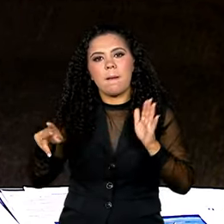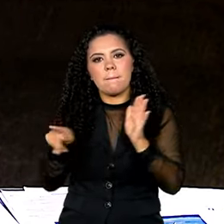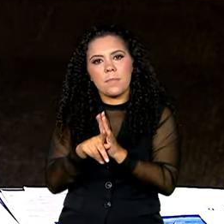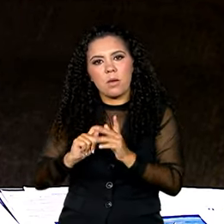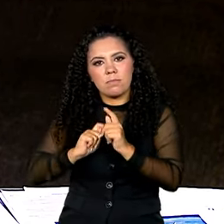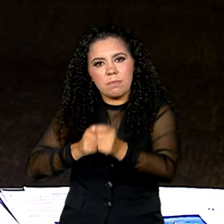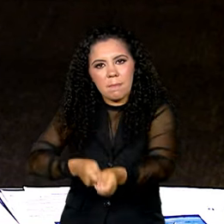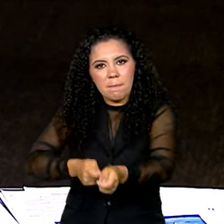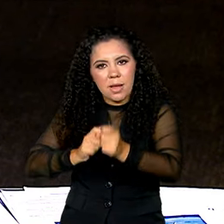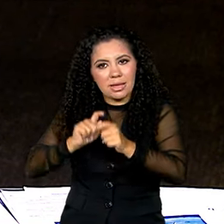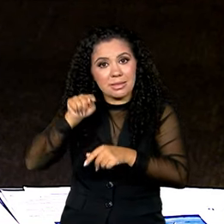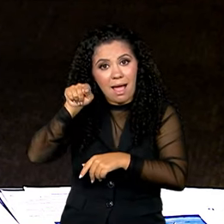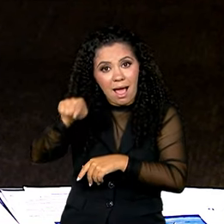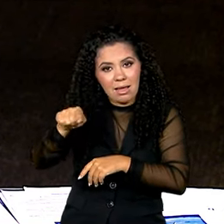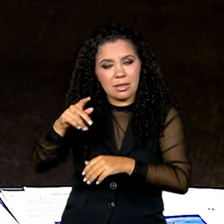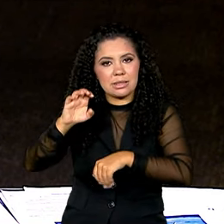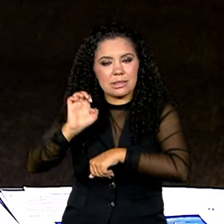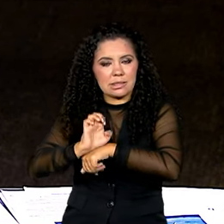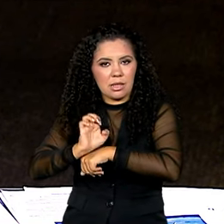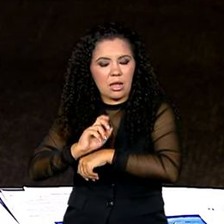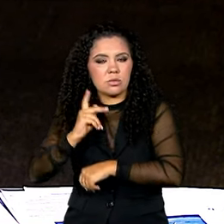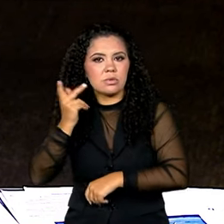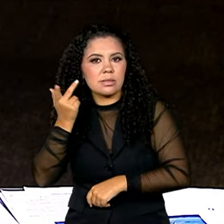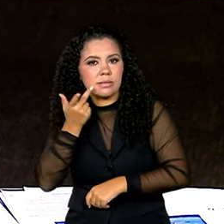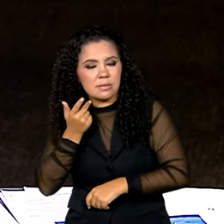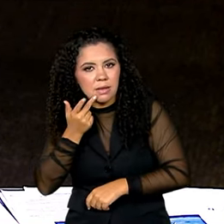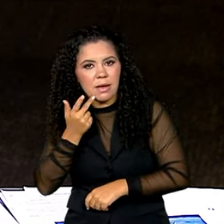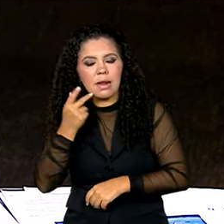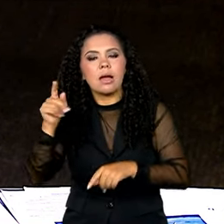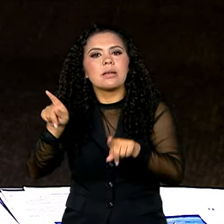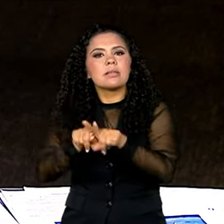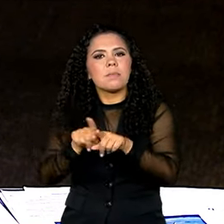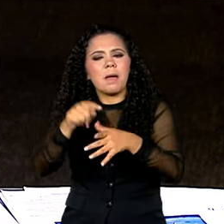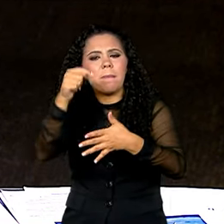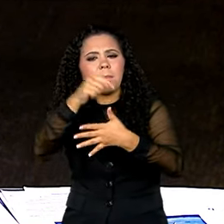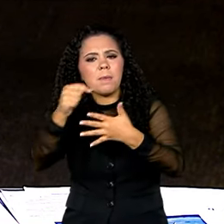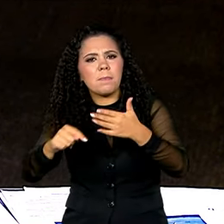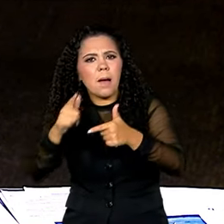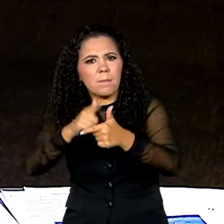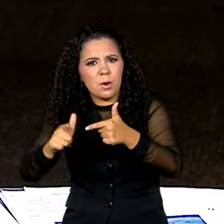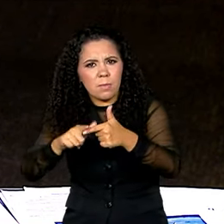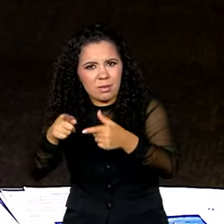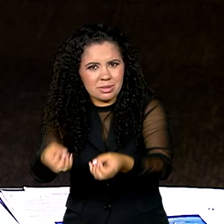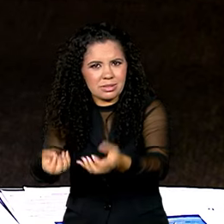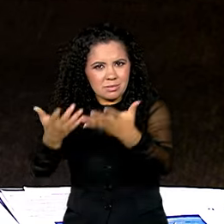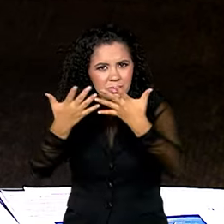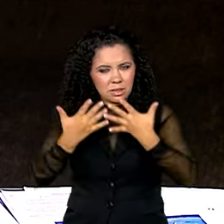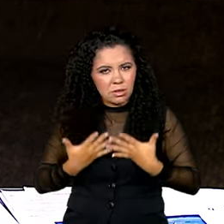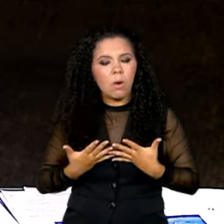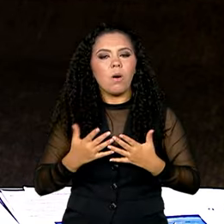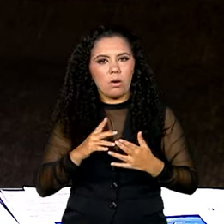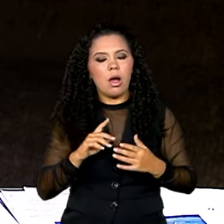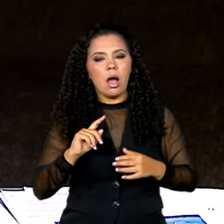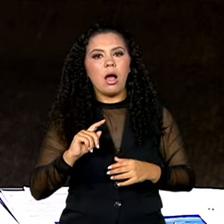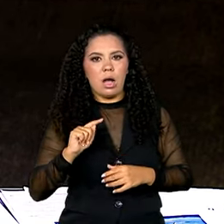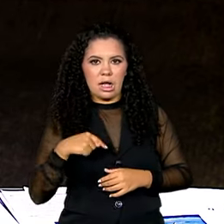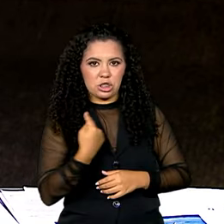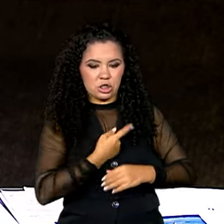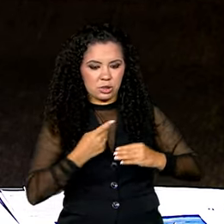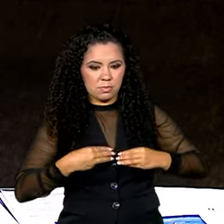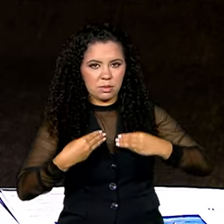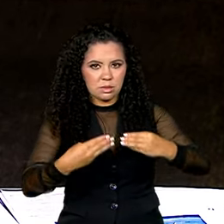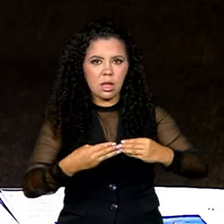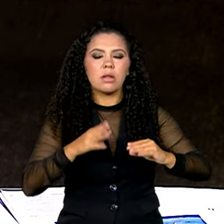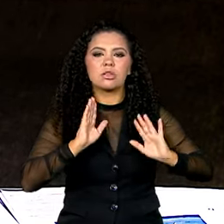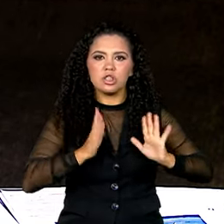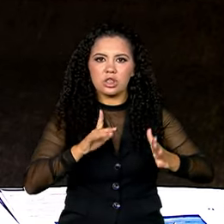Ceará, e questões como a que você levanta são questões que são trabalhadas pelo Ministério em parceria com o Estado, né,